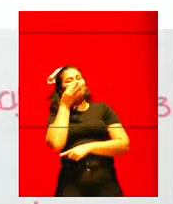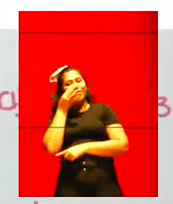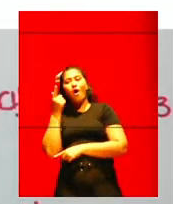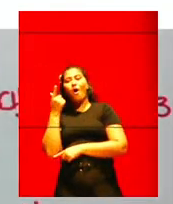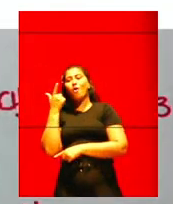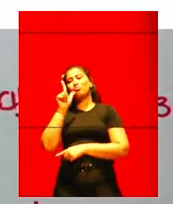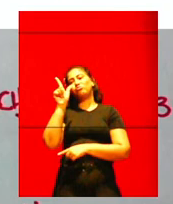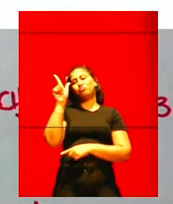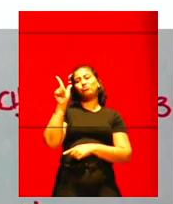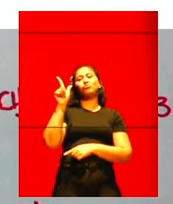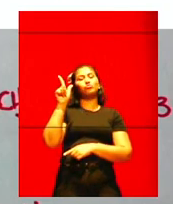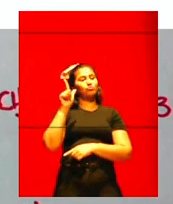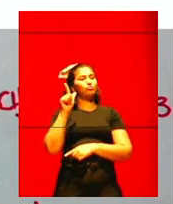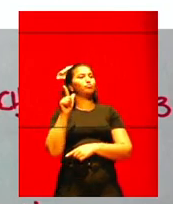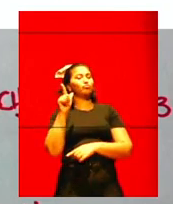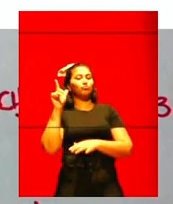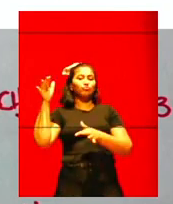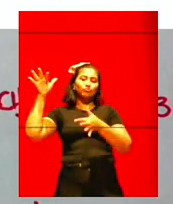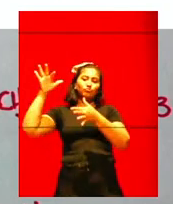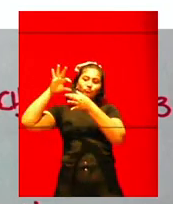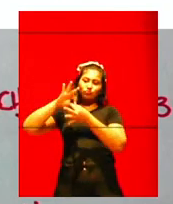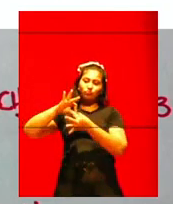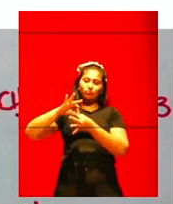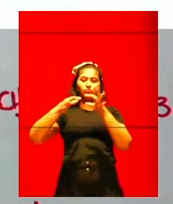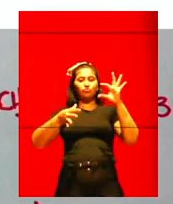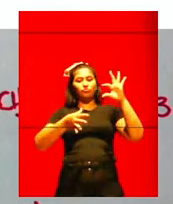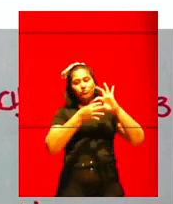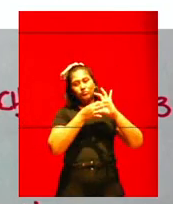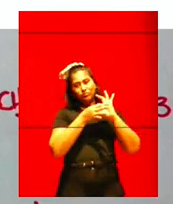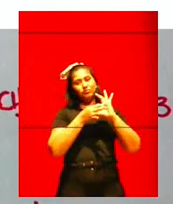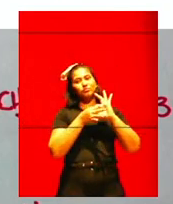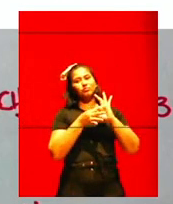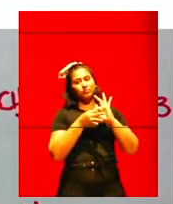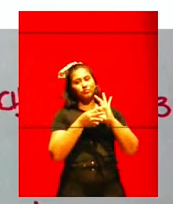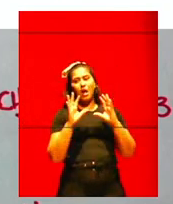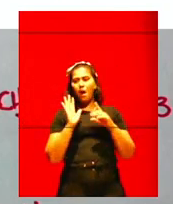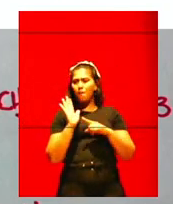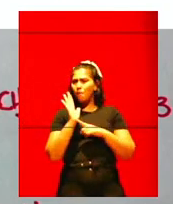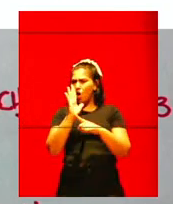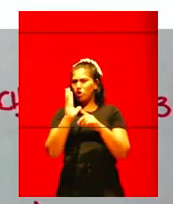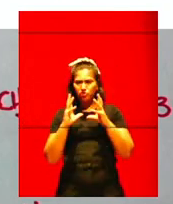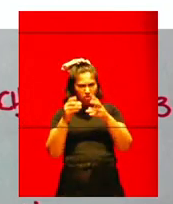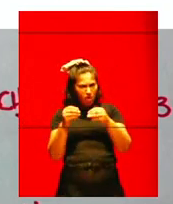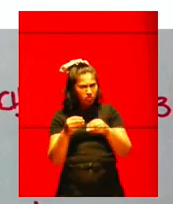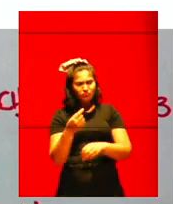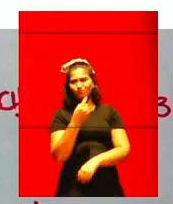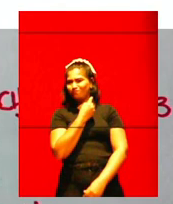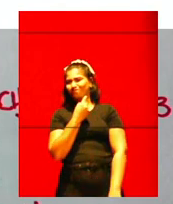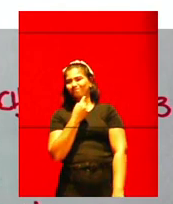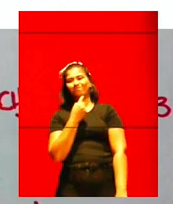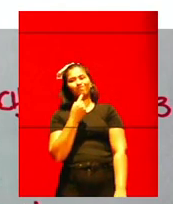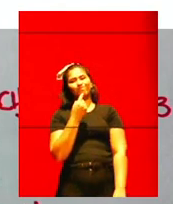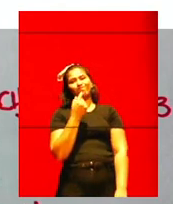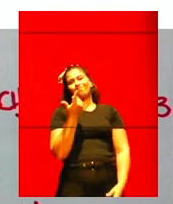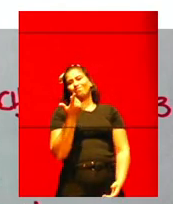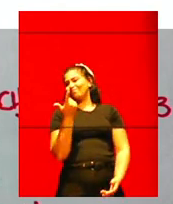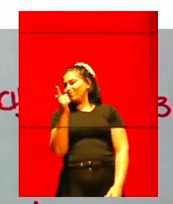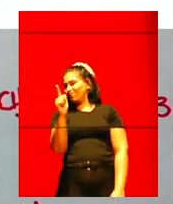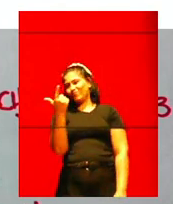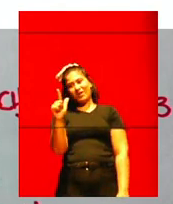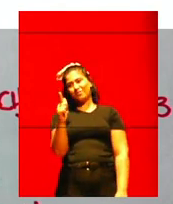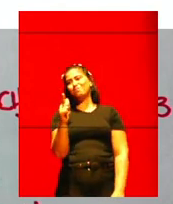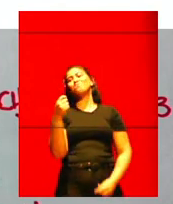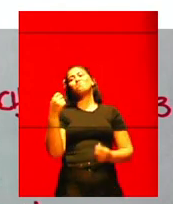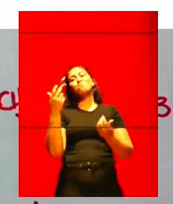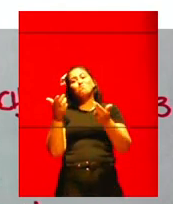quantos átomos de carbono? Tá aparecendo todos os átomos de carbono lá? A pegadinha é